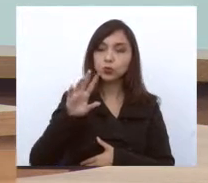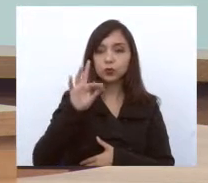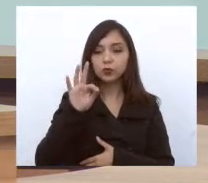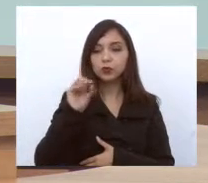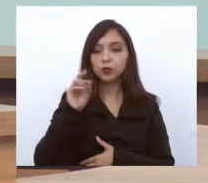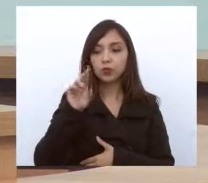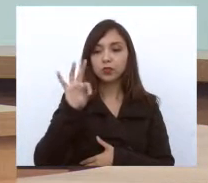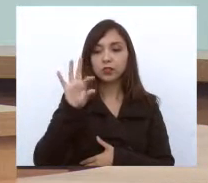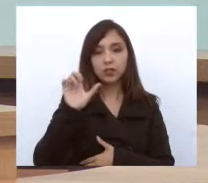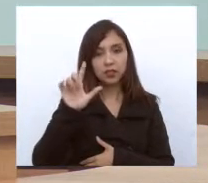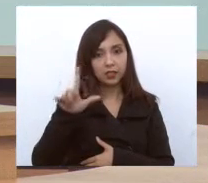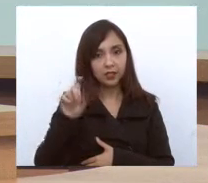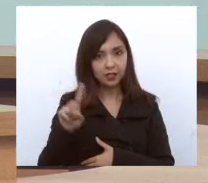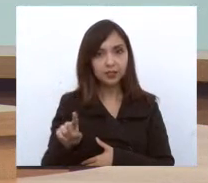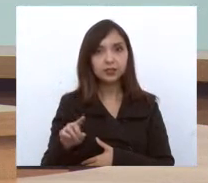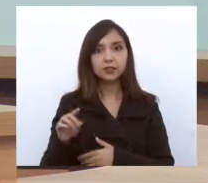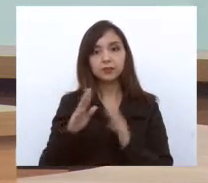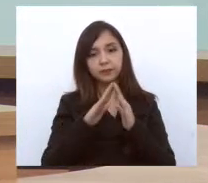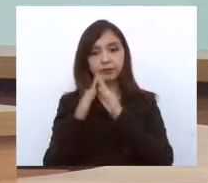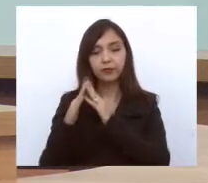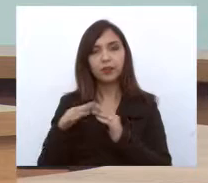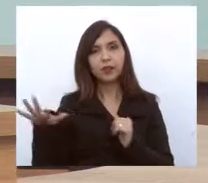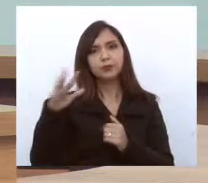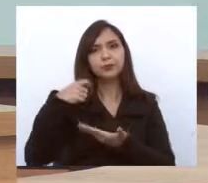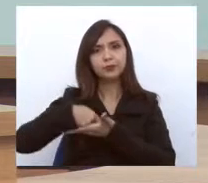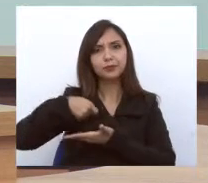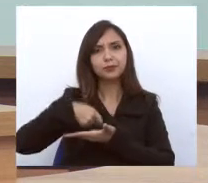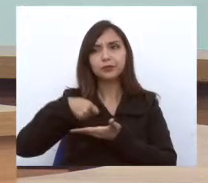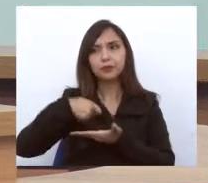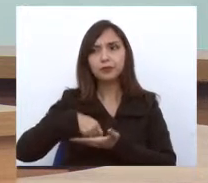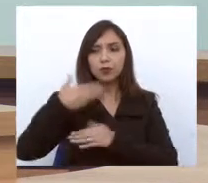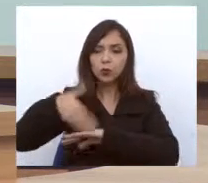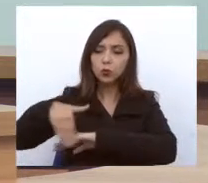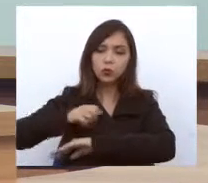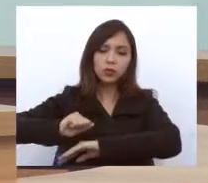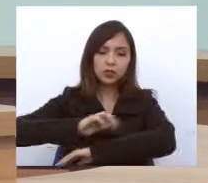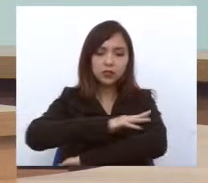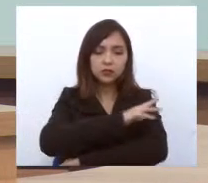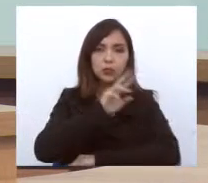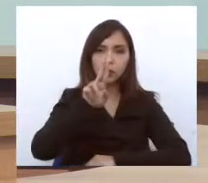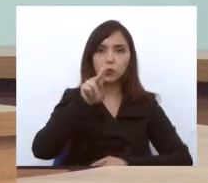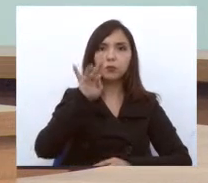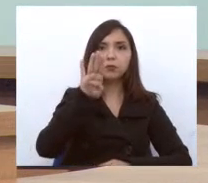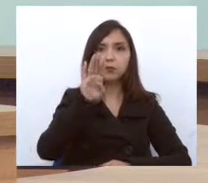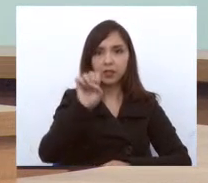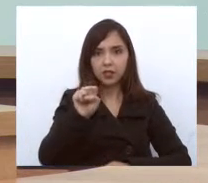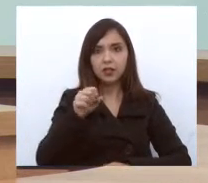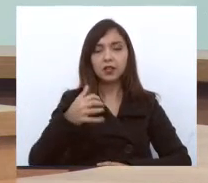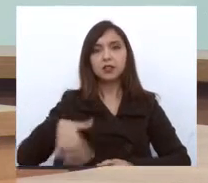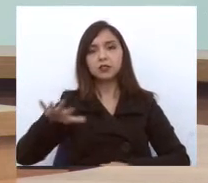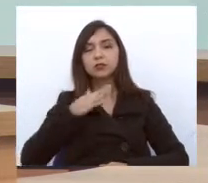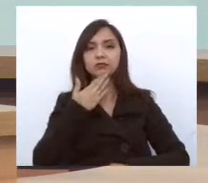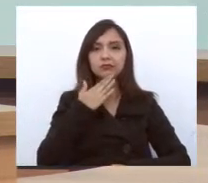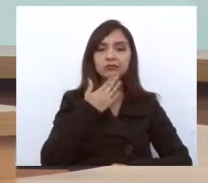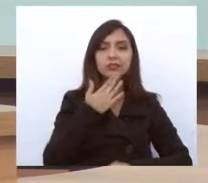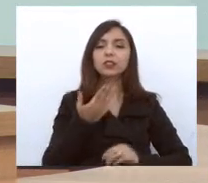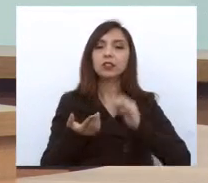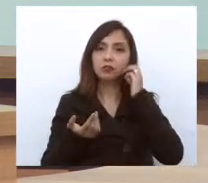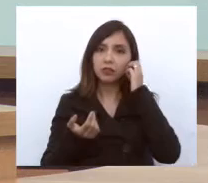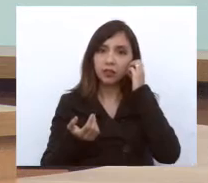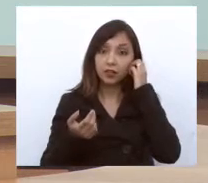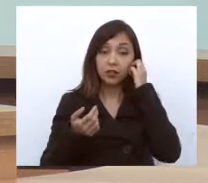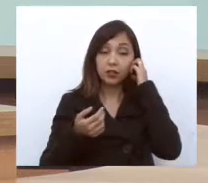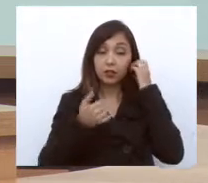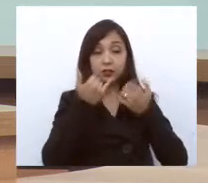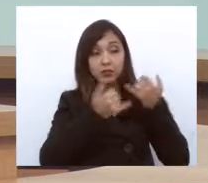que muito mais ainda, como eu também, que é da periferia, nós temos muitas ruas para asfaltar, UBS para serem feitas, áreas de lazer para